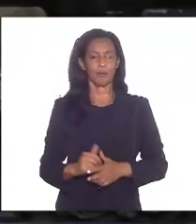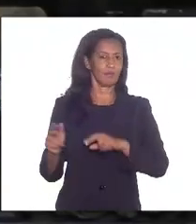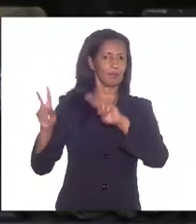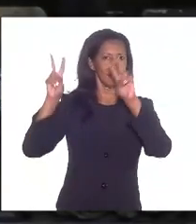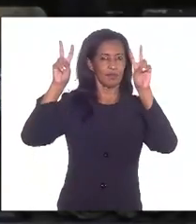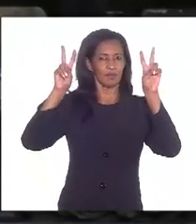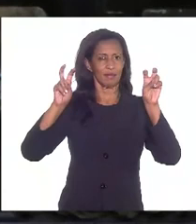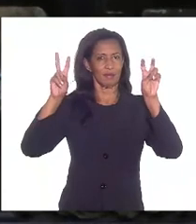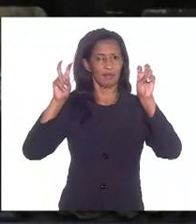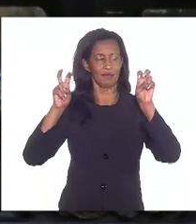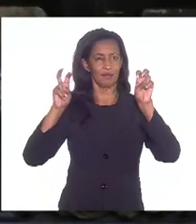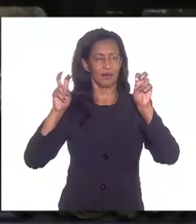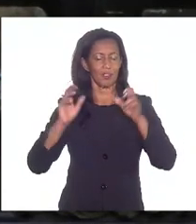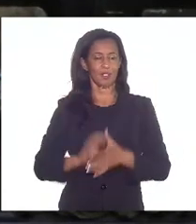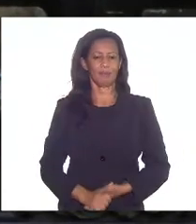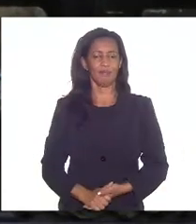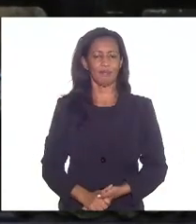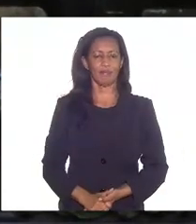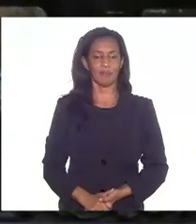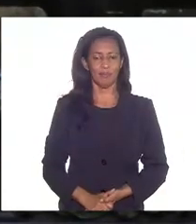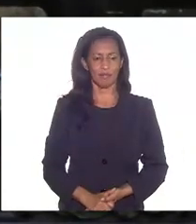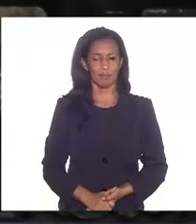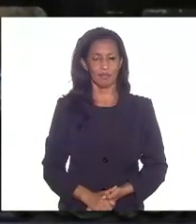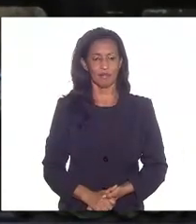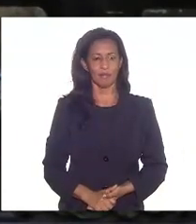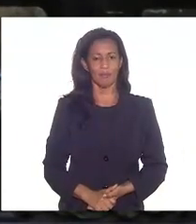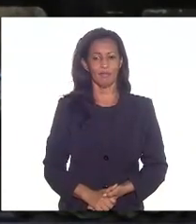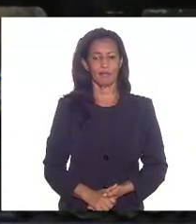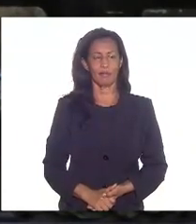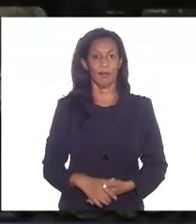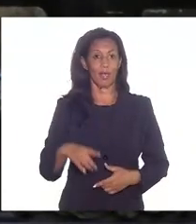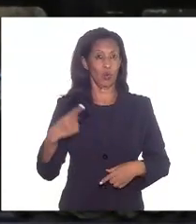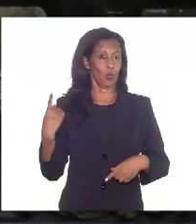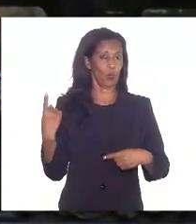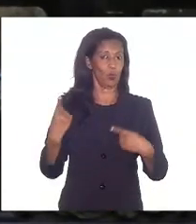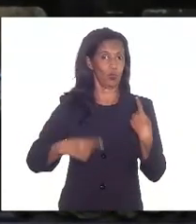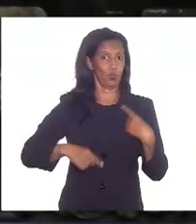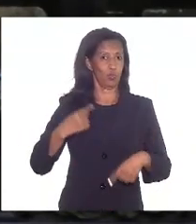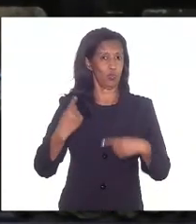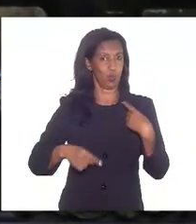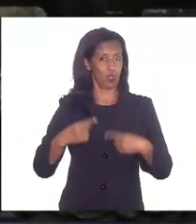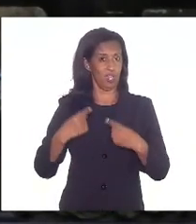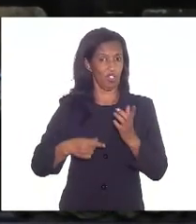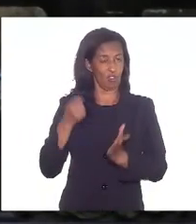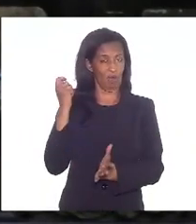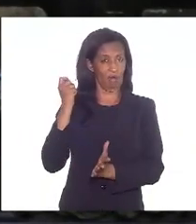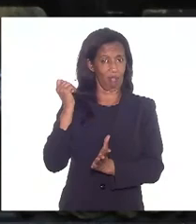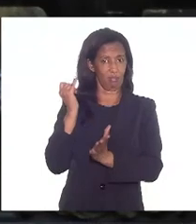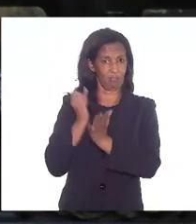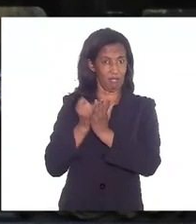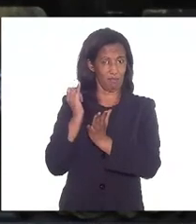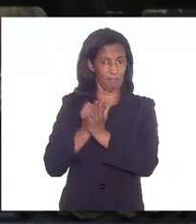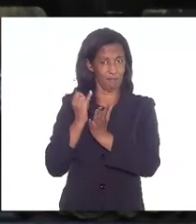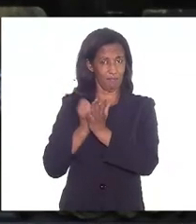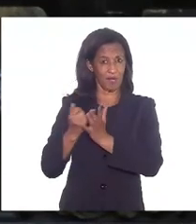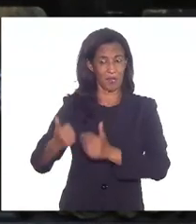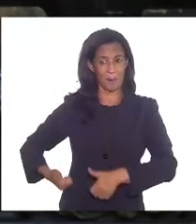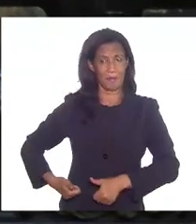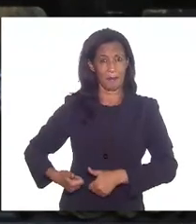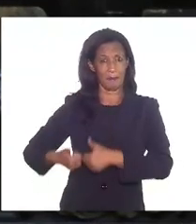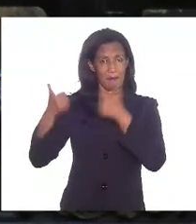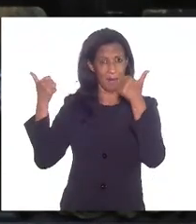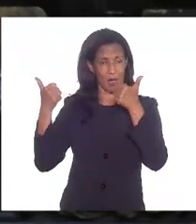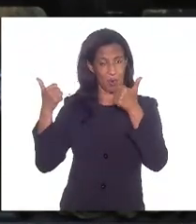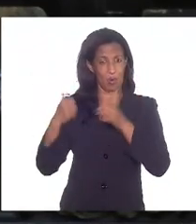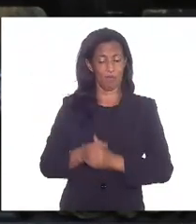sobre a hipótese de que política tarifária melhor